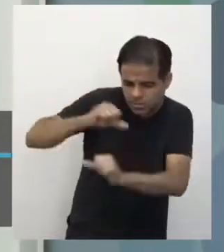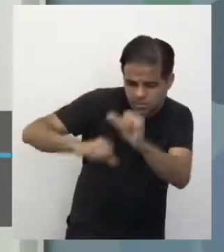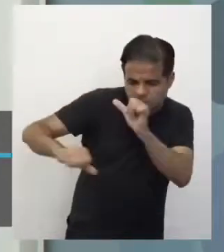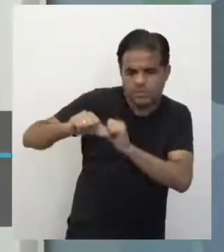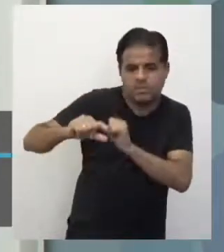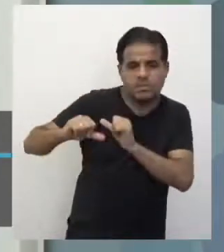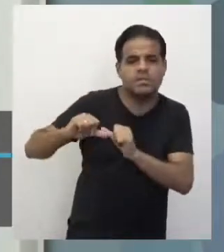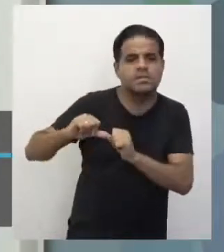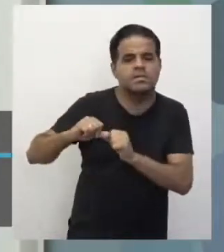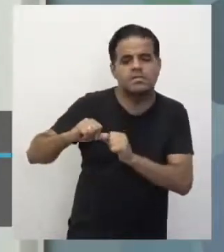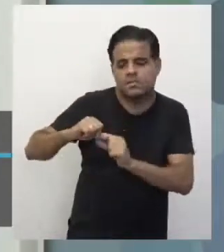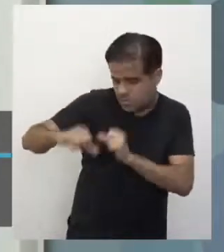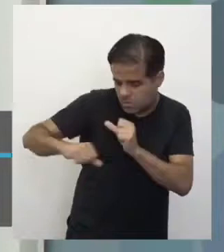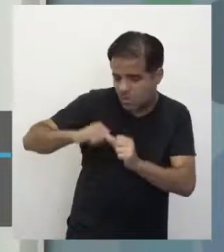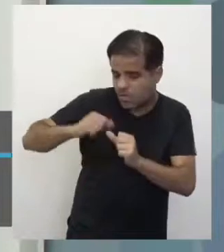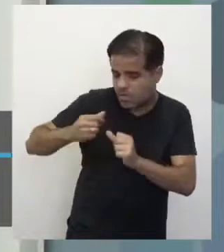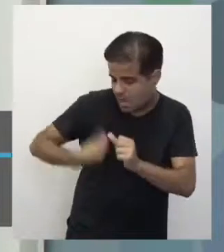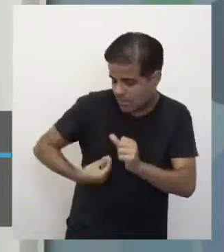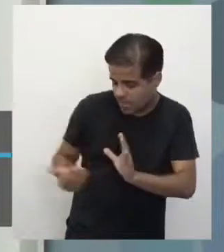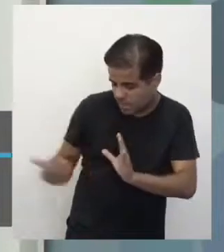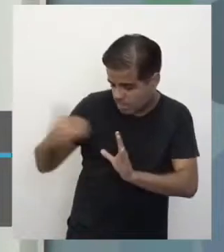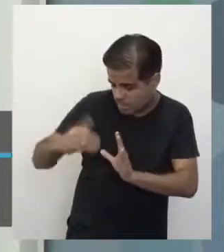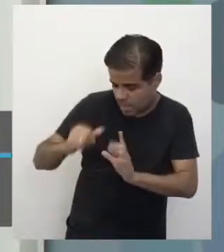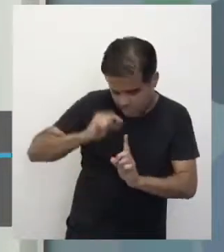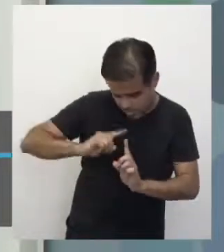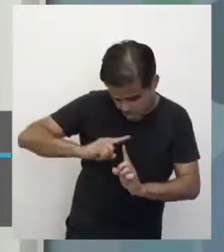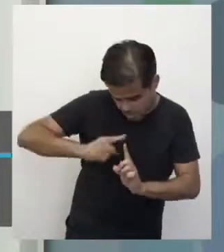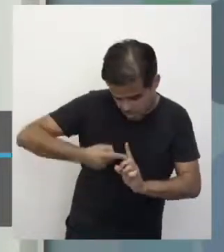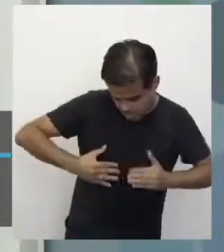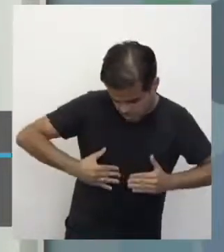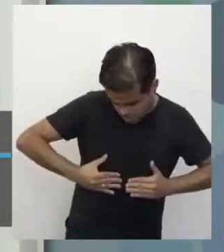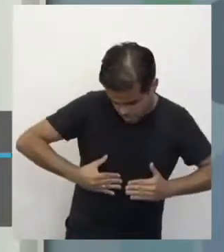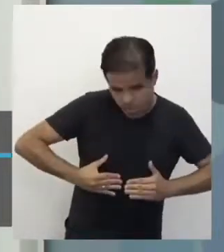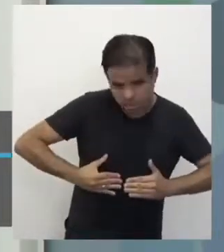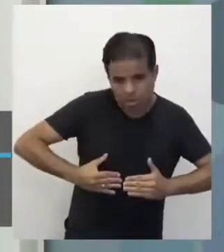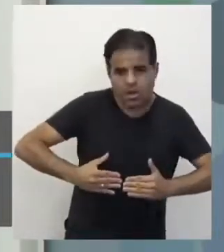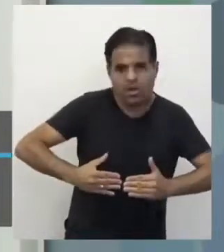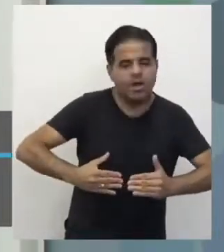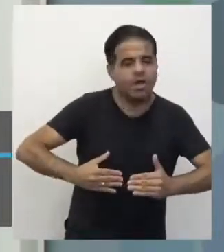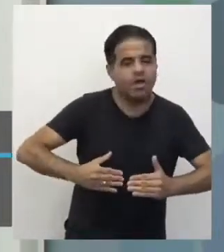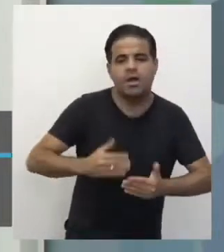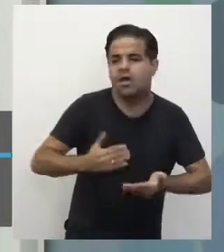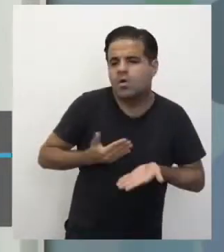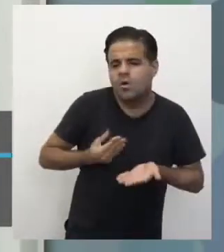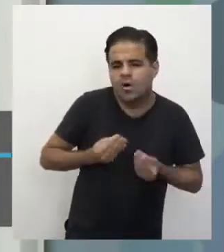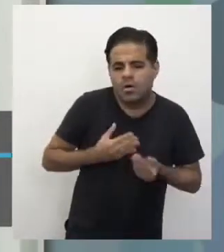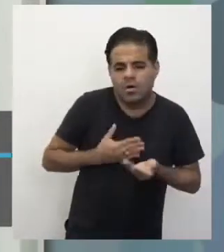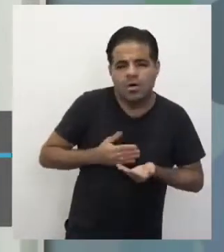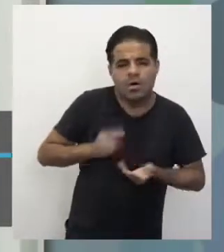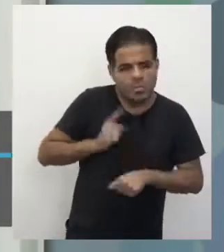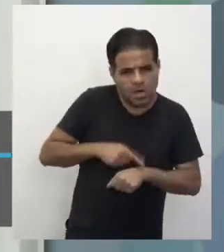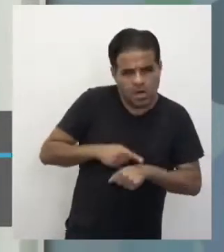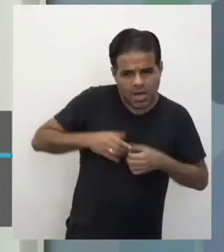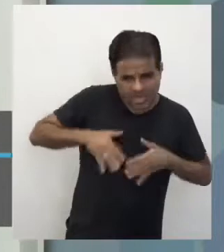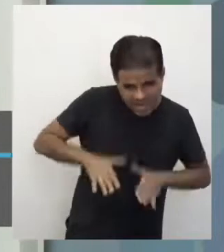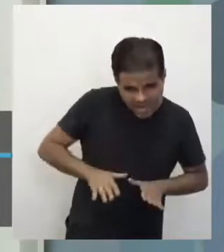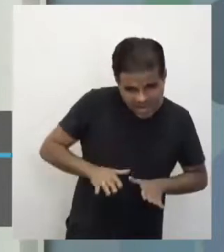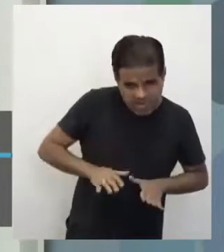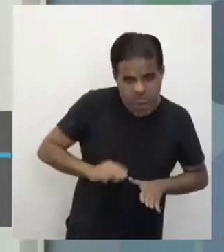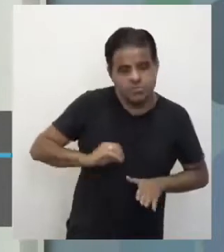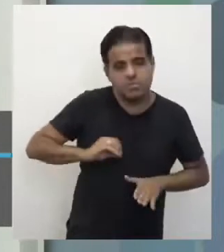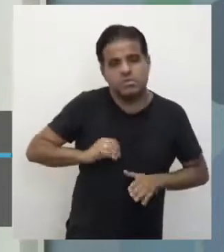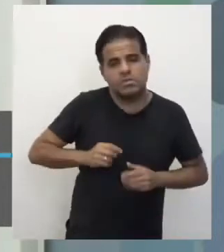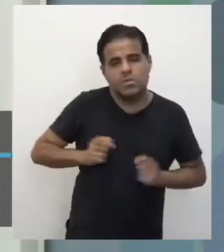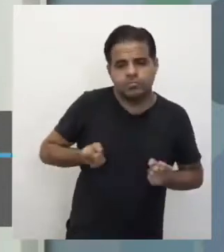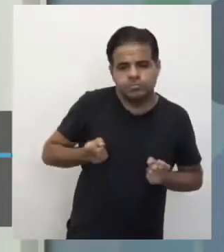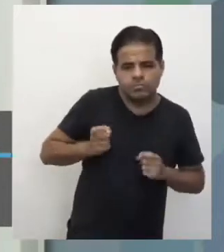aquela vida que nasce numa mulher em uma pessoa a partir de que momento? A partir do momento da concepção, a partir do momento que vem ao mundo,